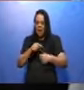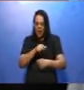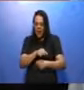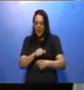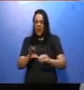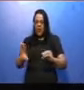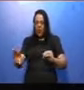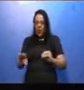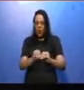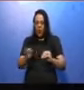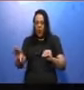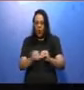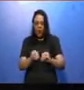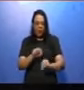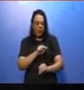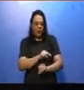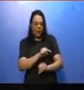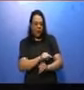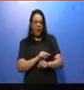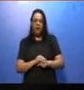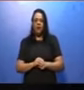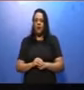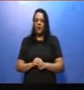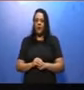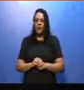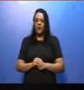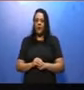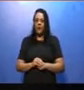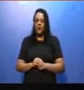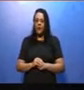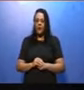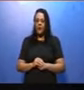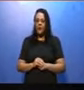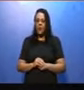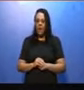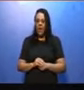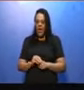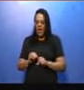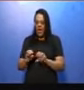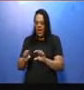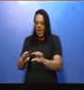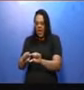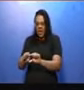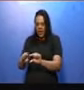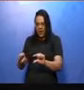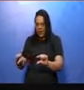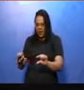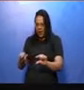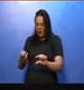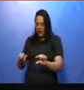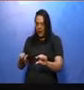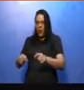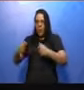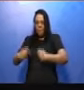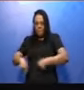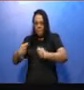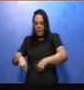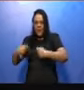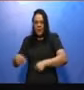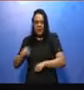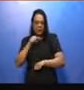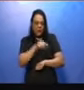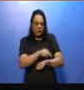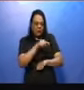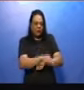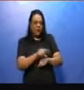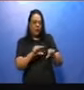Subordinada, aquela pessoa é subordinada a mim. É a oração que exerce dependência. Vamos fazer esse paralelo,